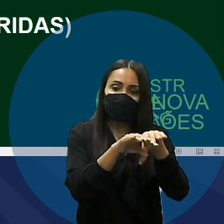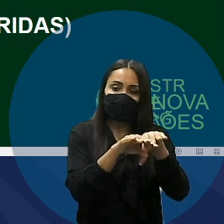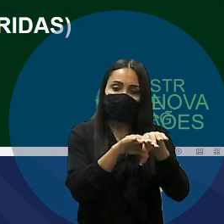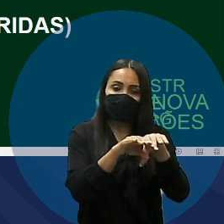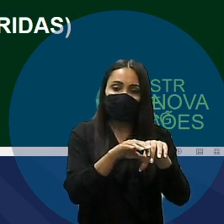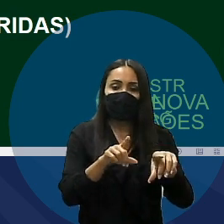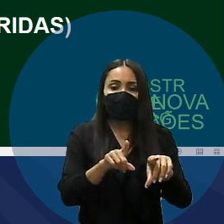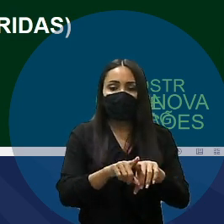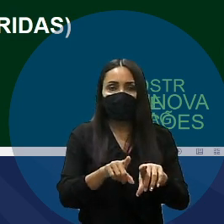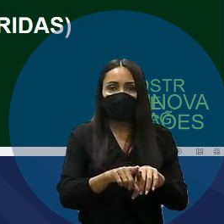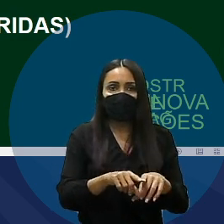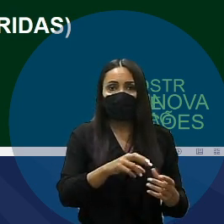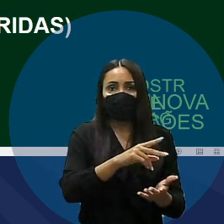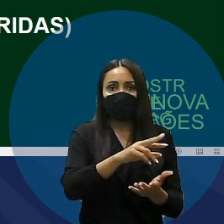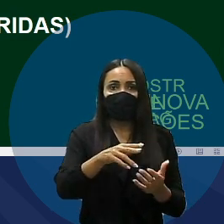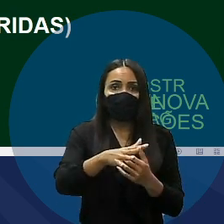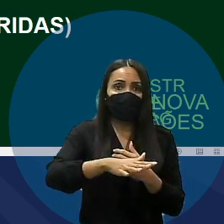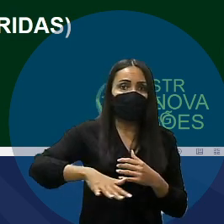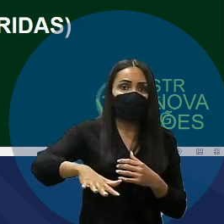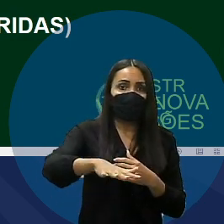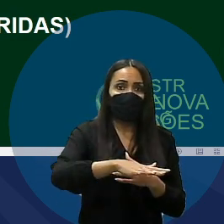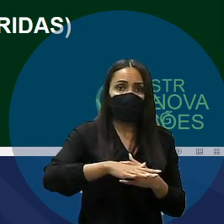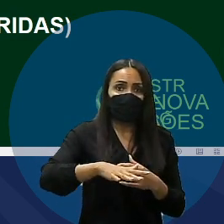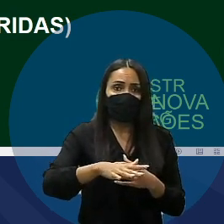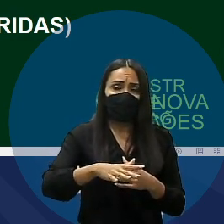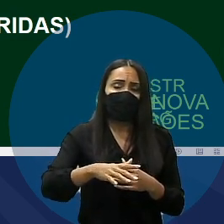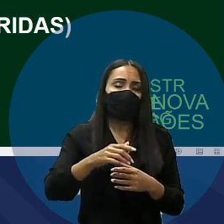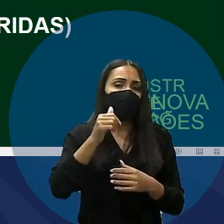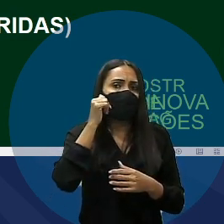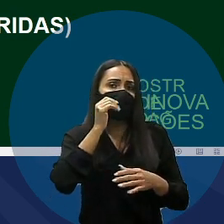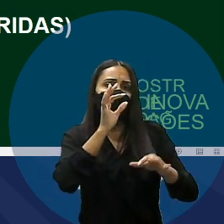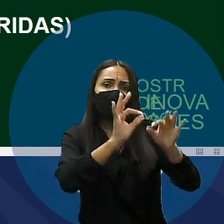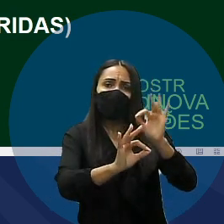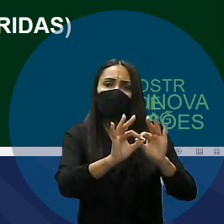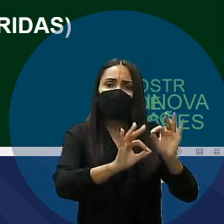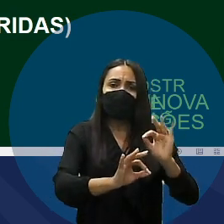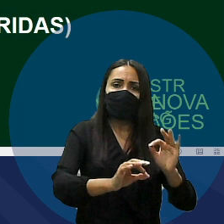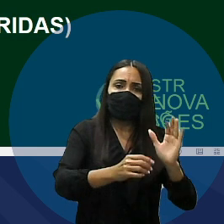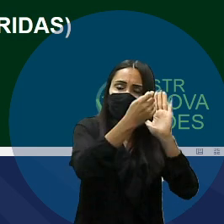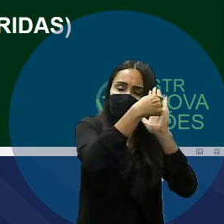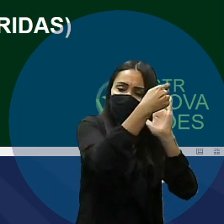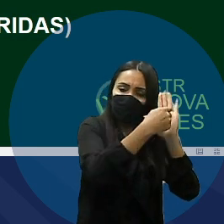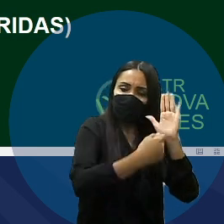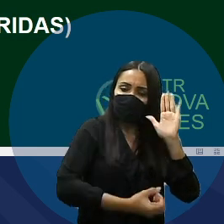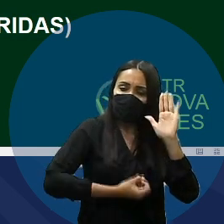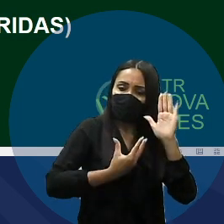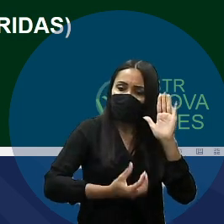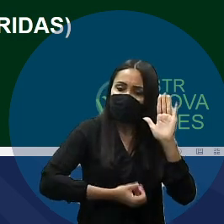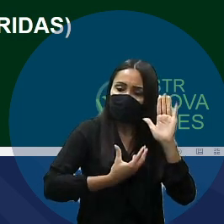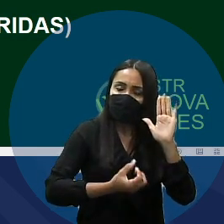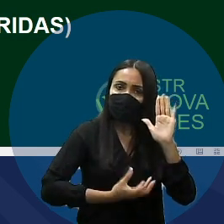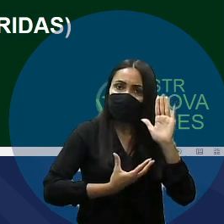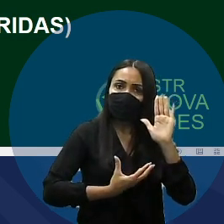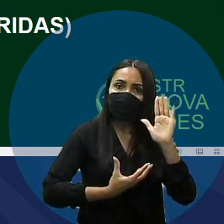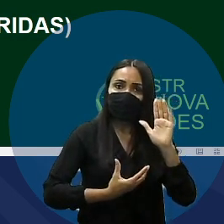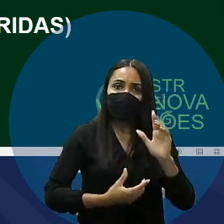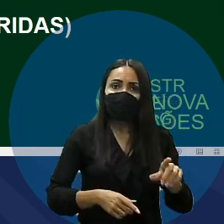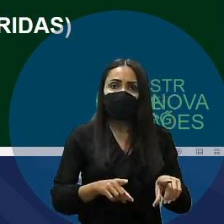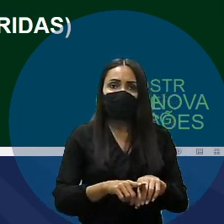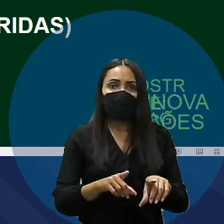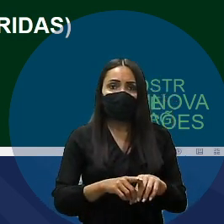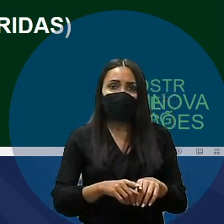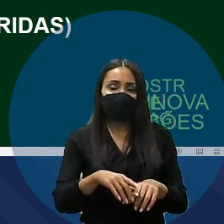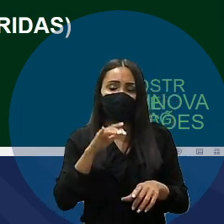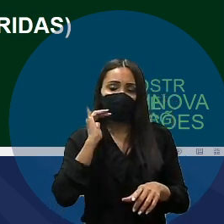muito espaço para que as meninas produzam. Elas podem compor as poesias relacionadas a gênero, também contos,